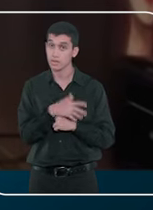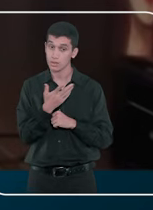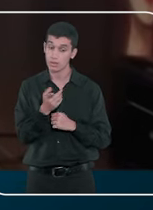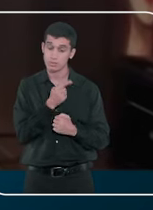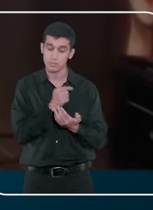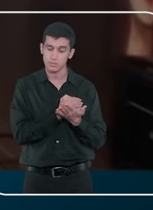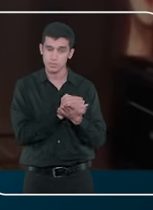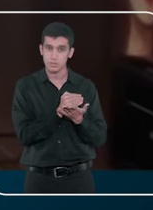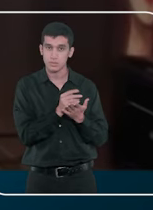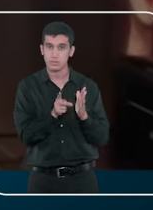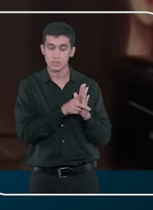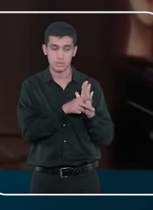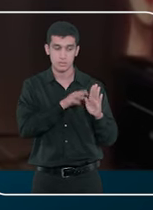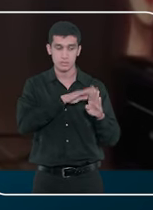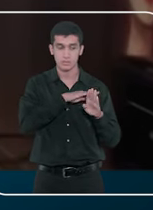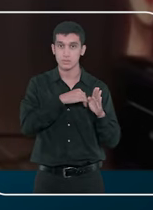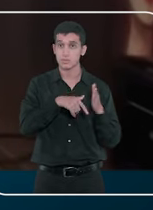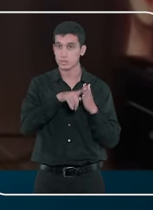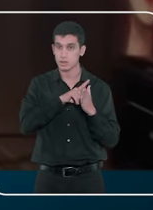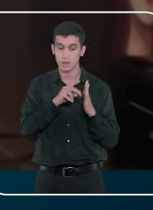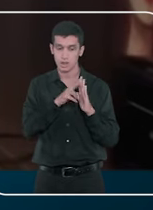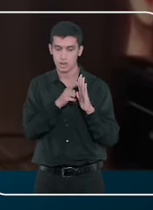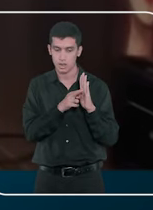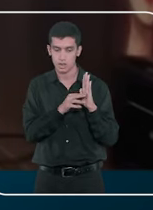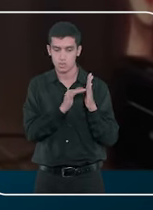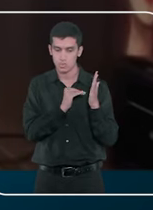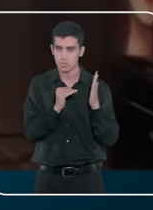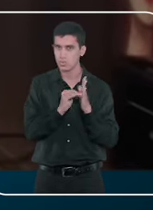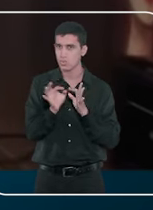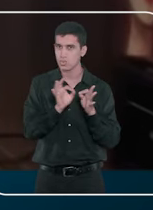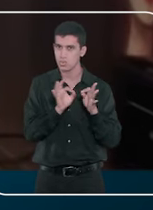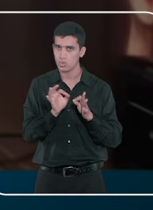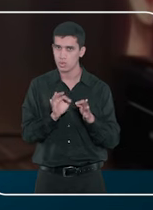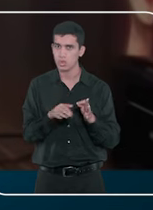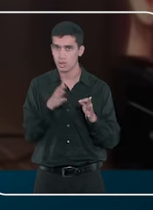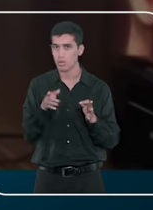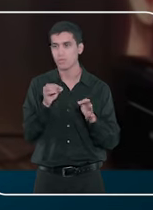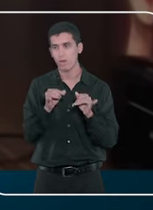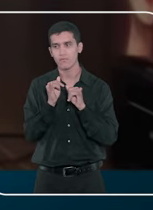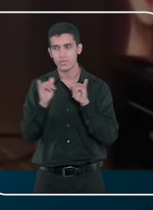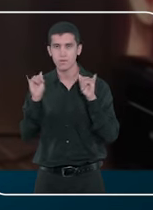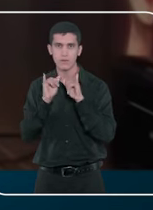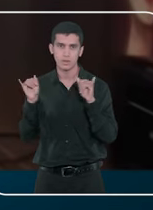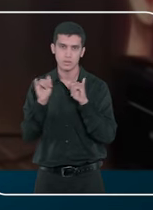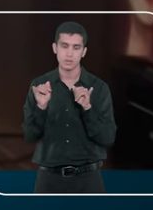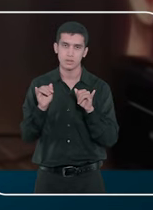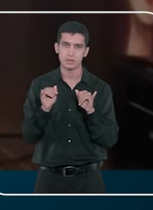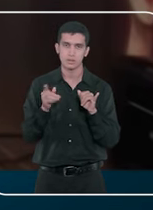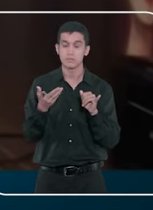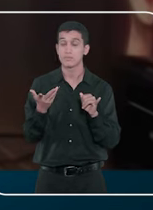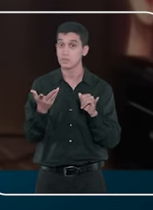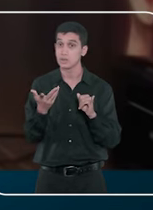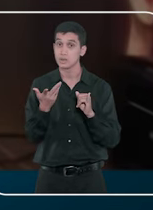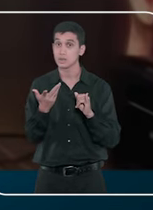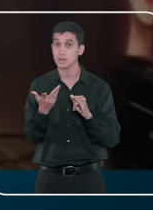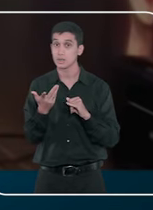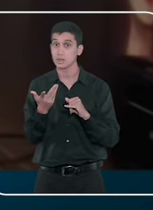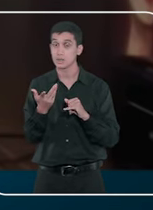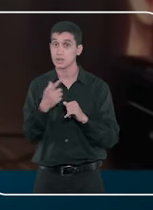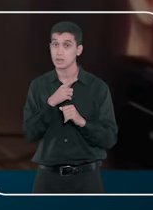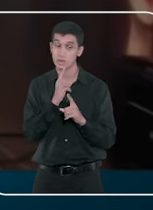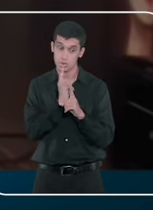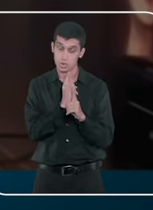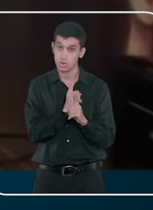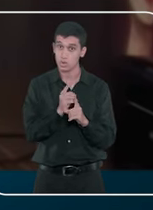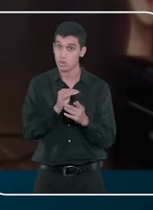regra dos nossos atos, processos e procedimentos é a publicidade. A própria Constituição Federal